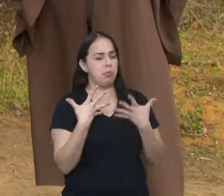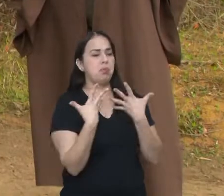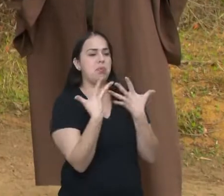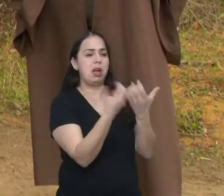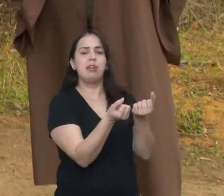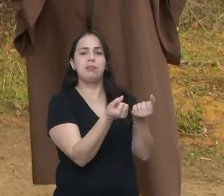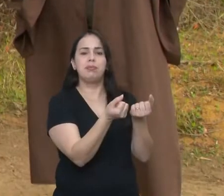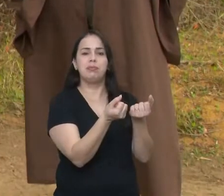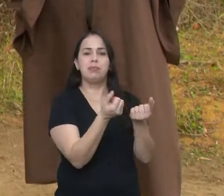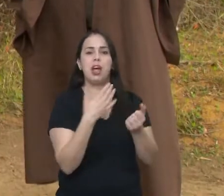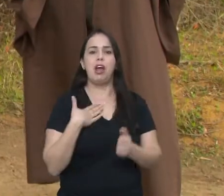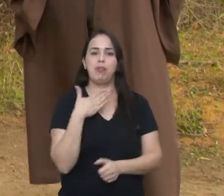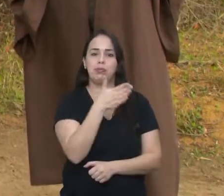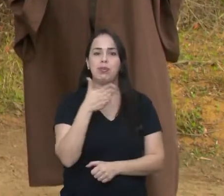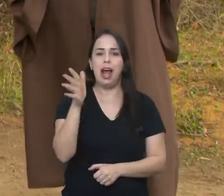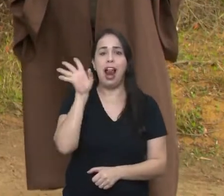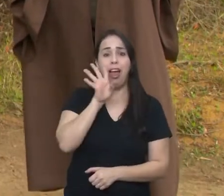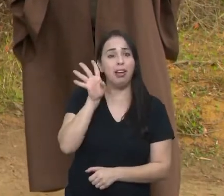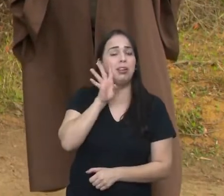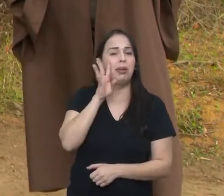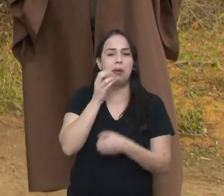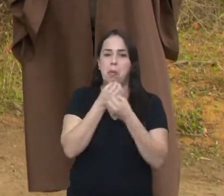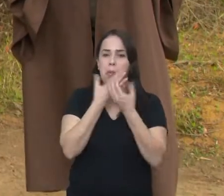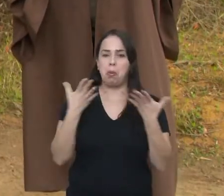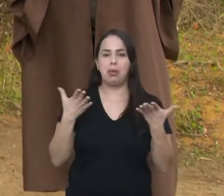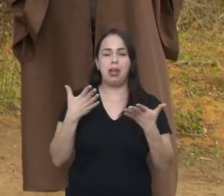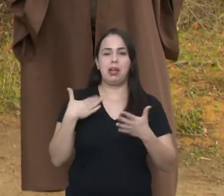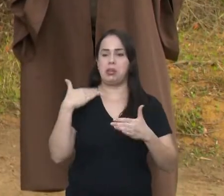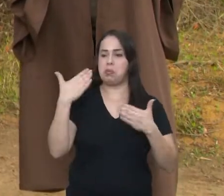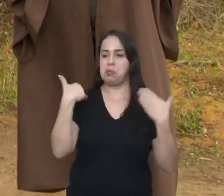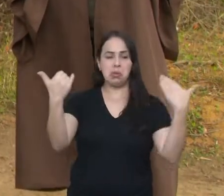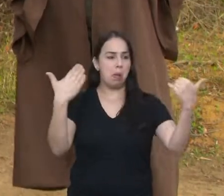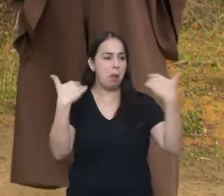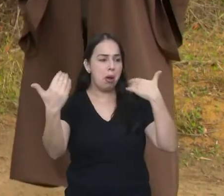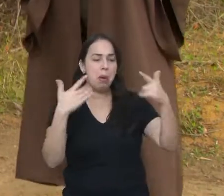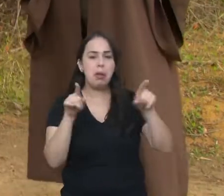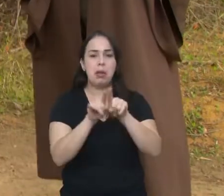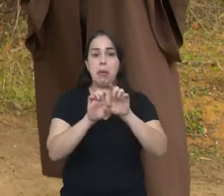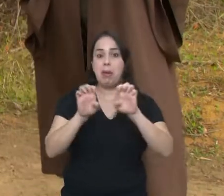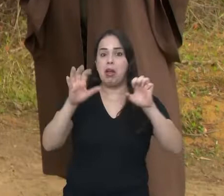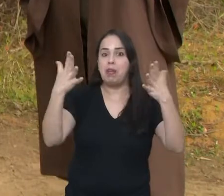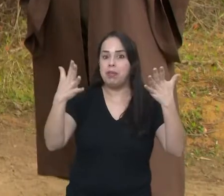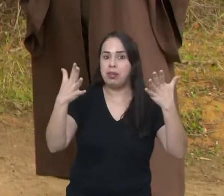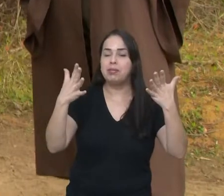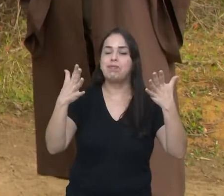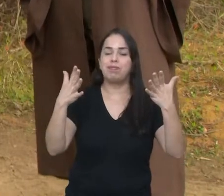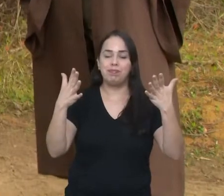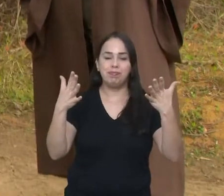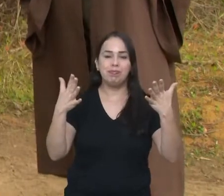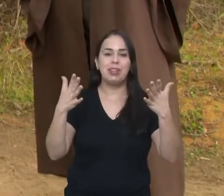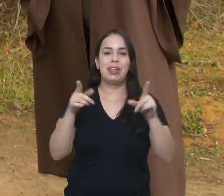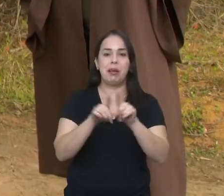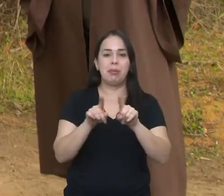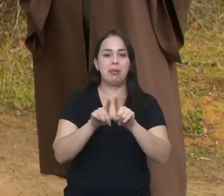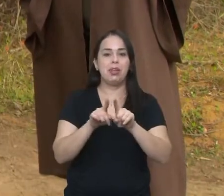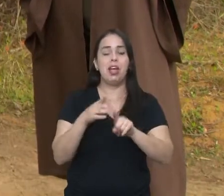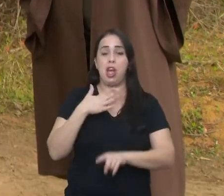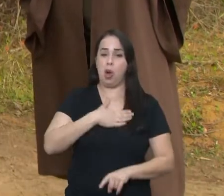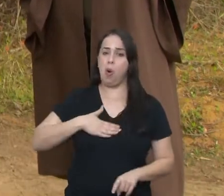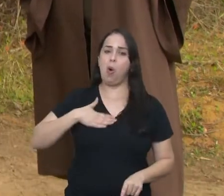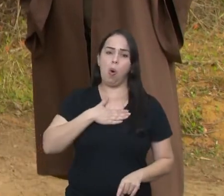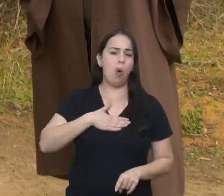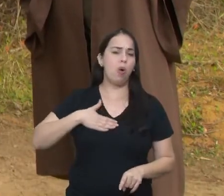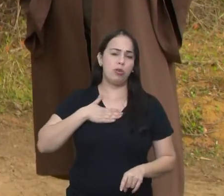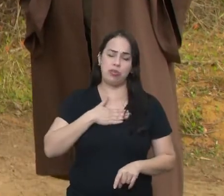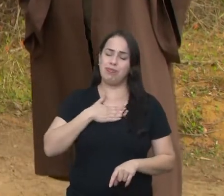gente? Lá, claro que eu vou. Isso é muito legal, muitas coisas me chamam para fazer eventos, como falei, né, beneficentes, isso